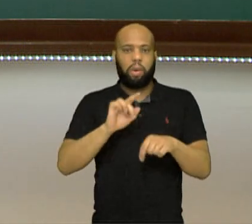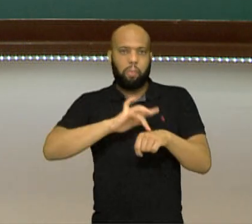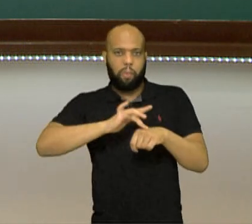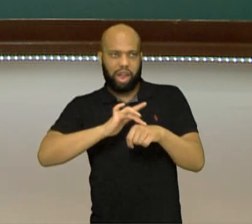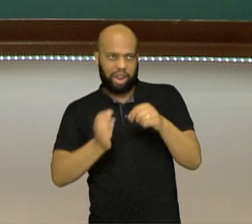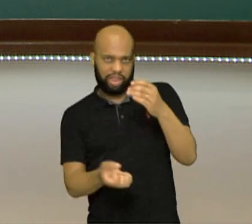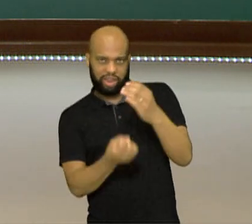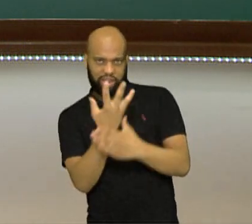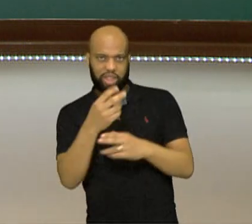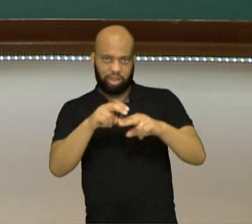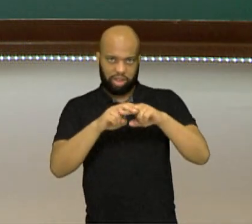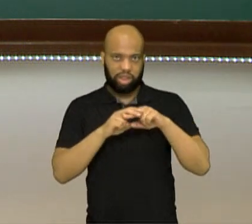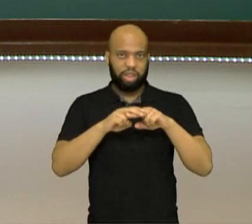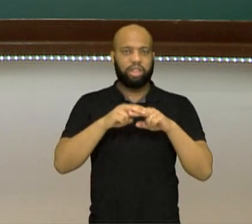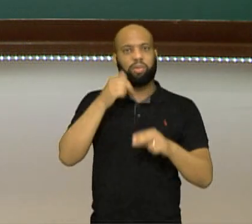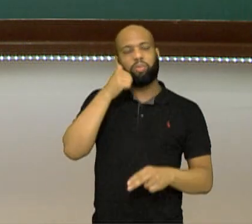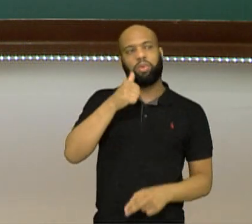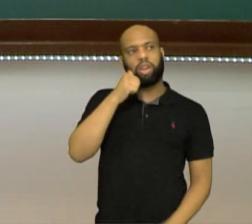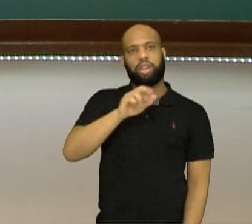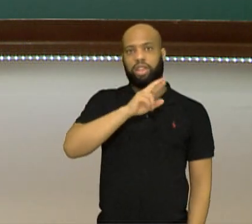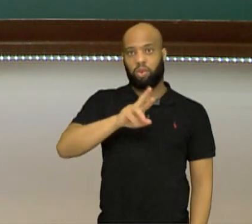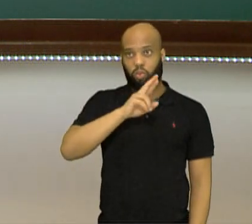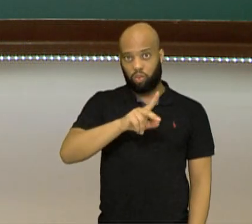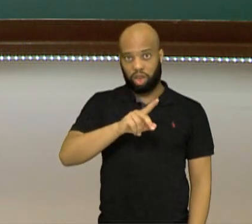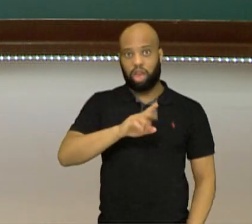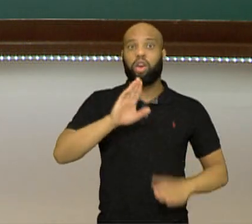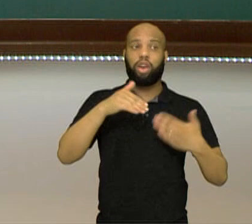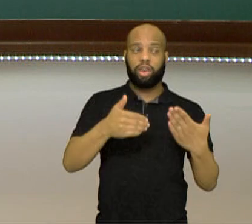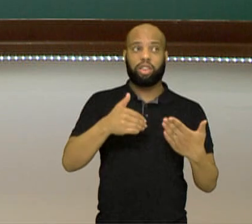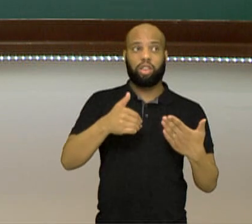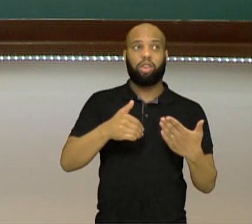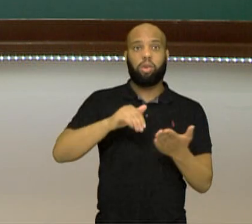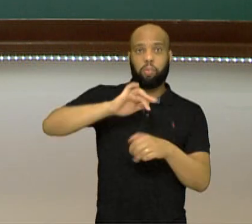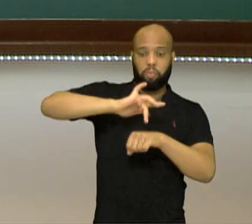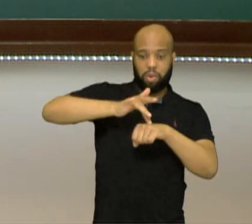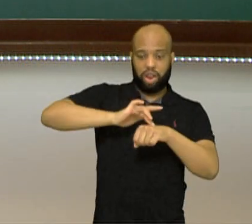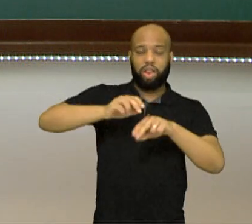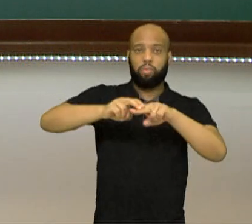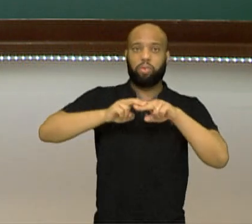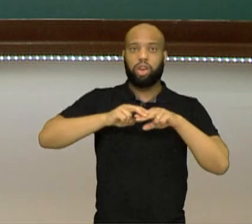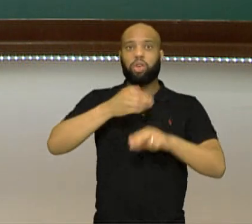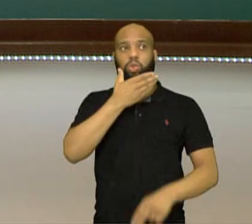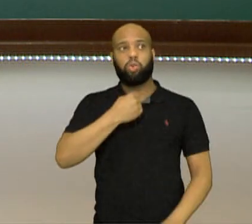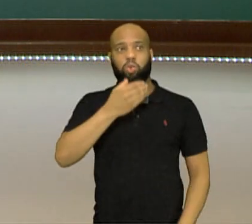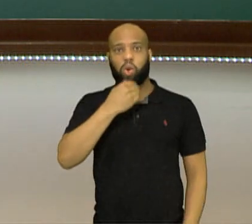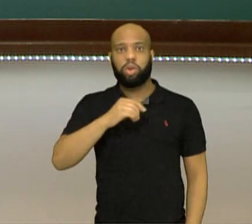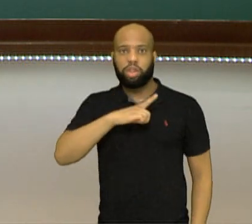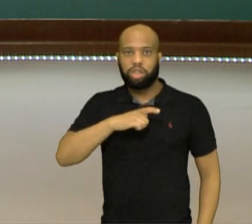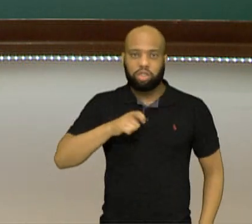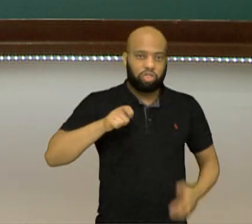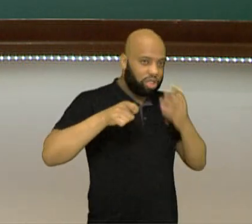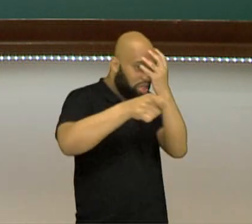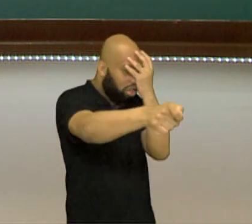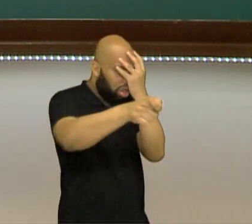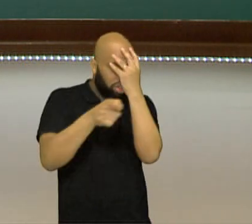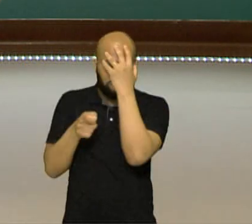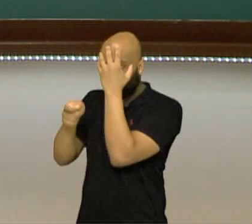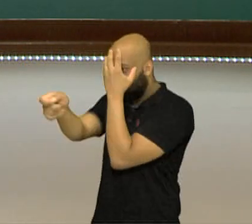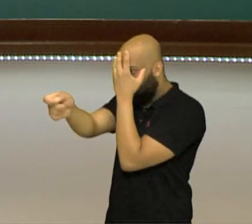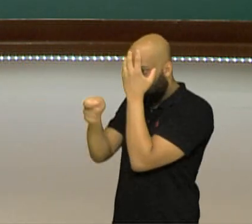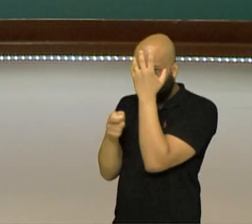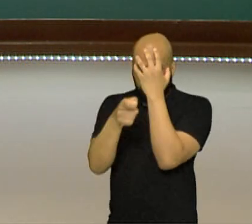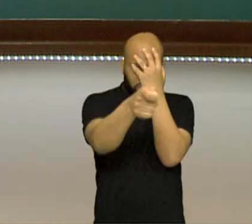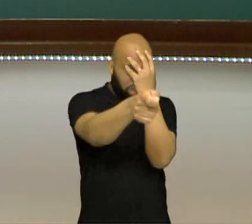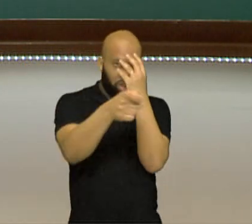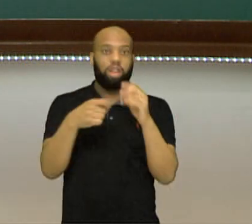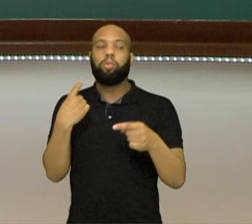das mulheres, o balé surge através dos homens que lutavam esgrima. A história conta que a esgrima